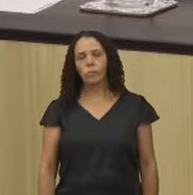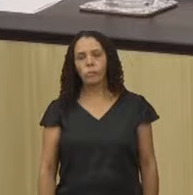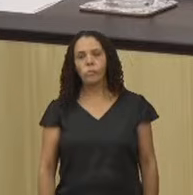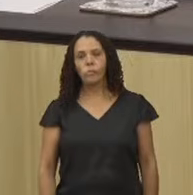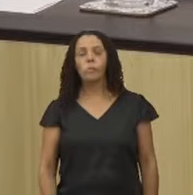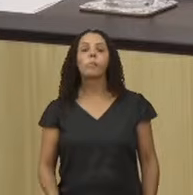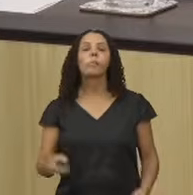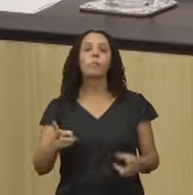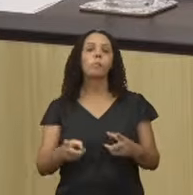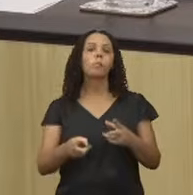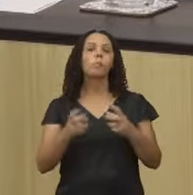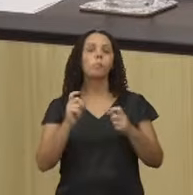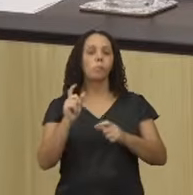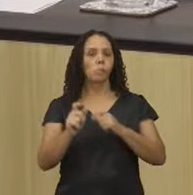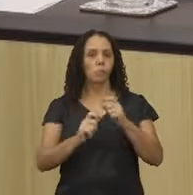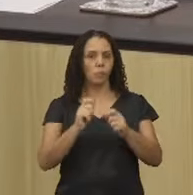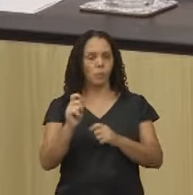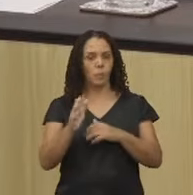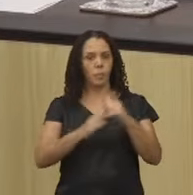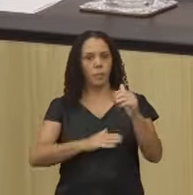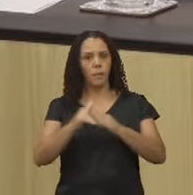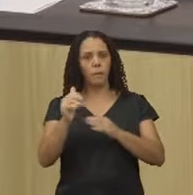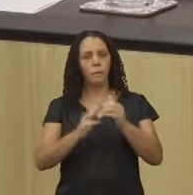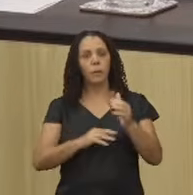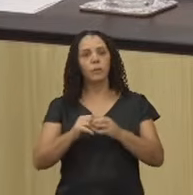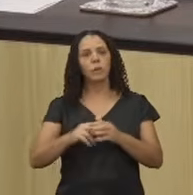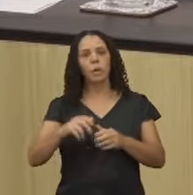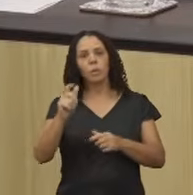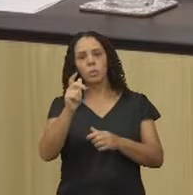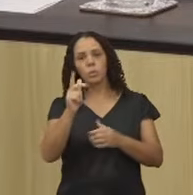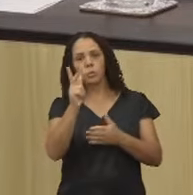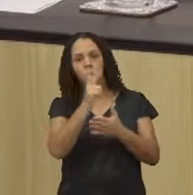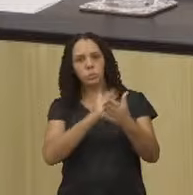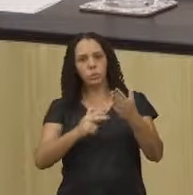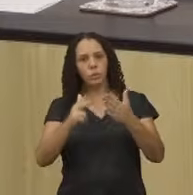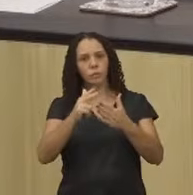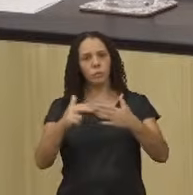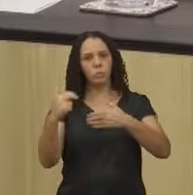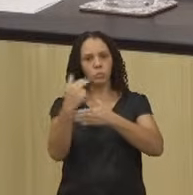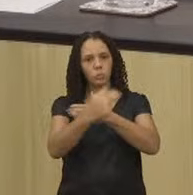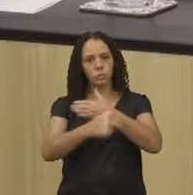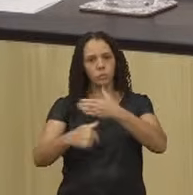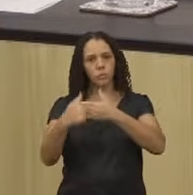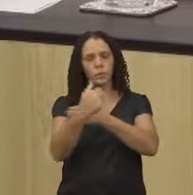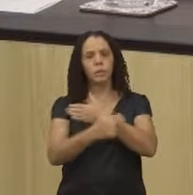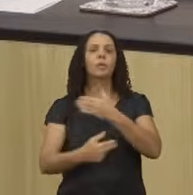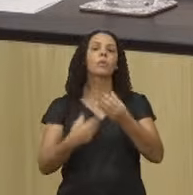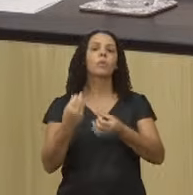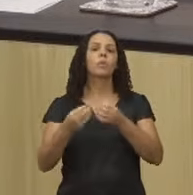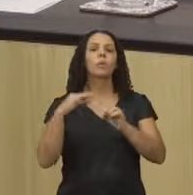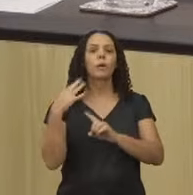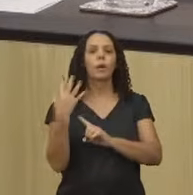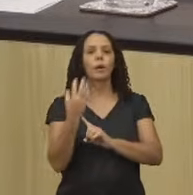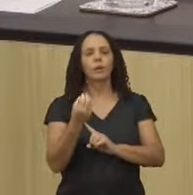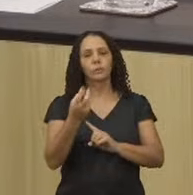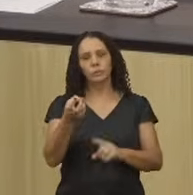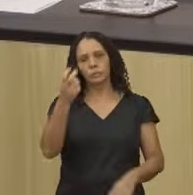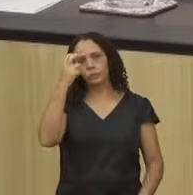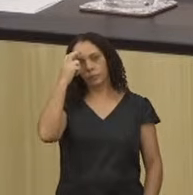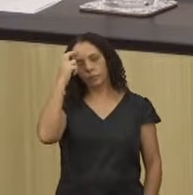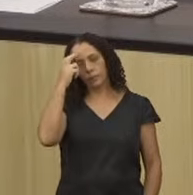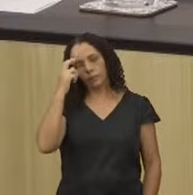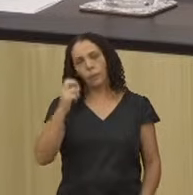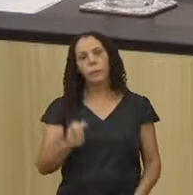Reconhece a prática do grafite e do muralismo como manifestação artísticas de valor cultural na ação denominada Muro